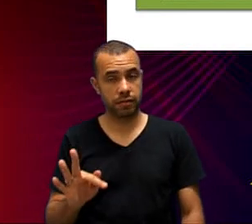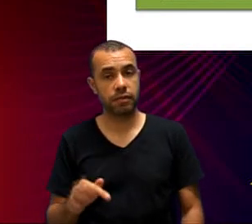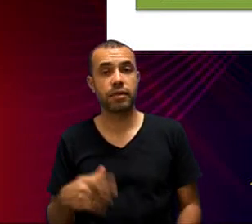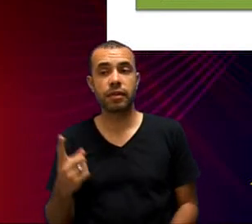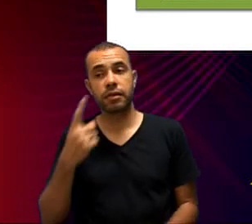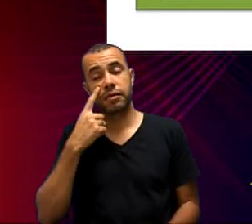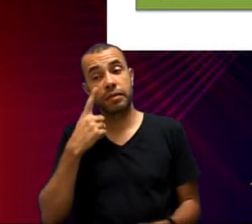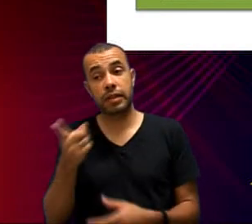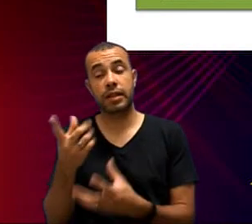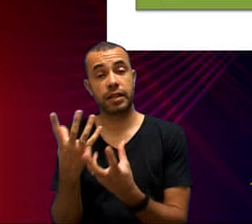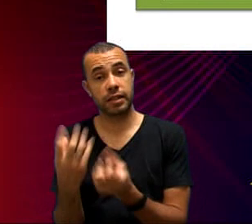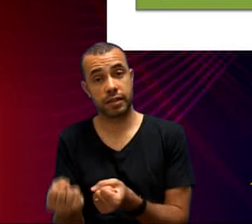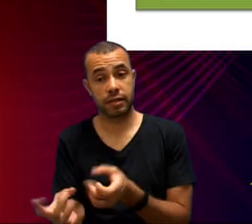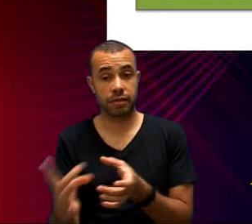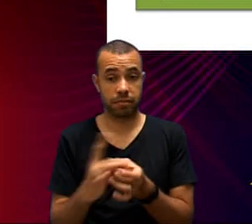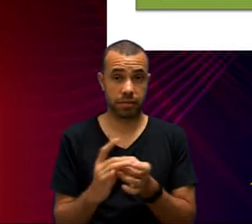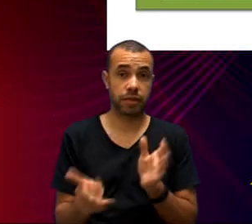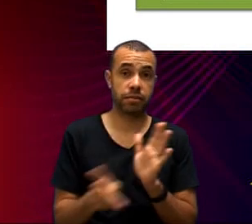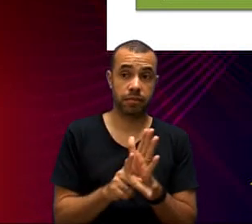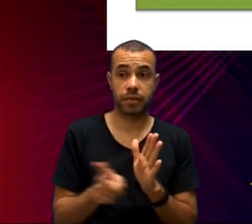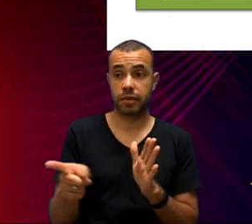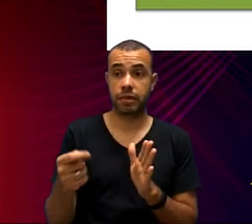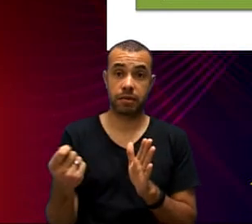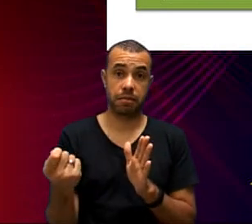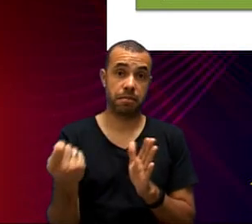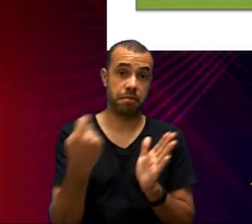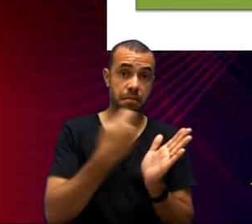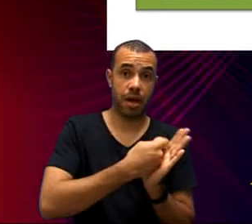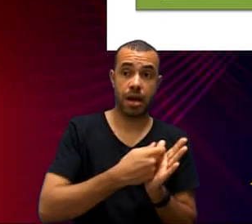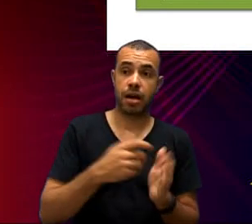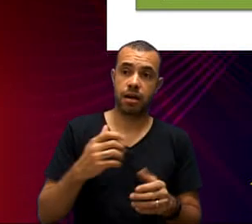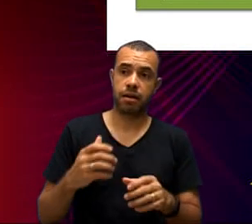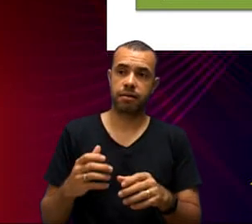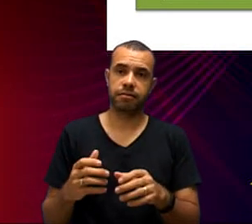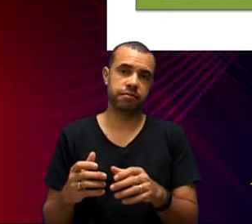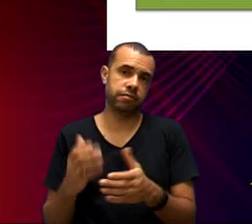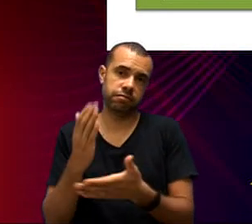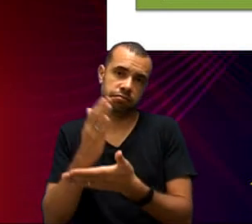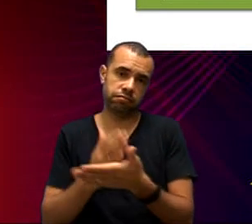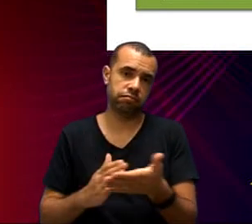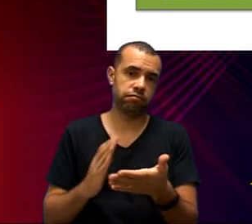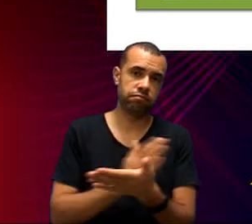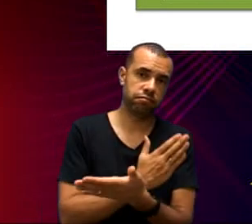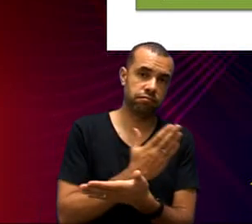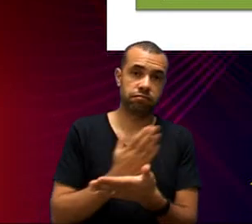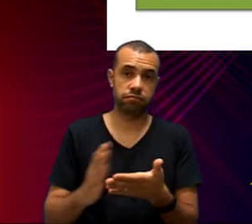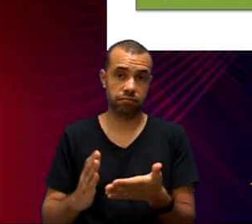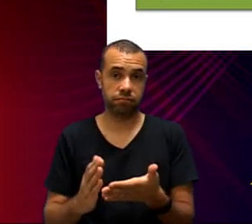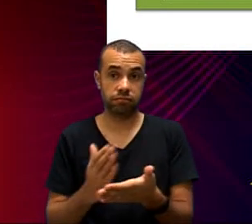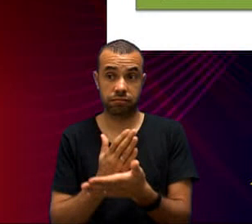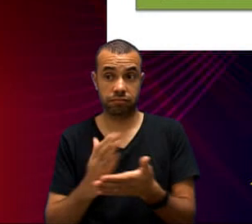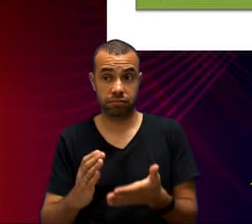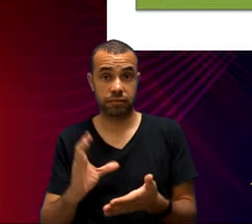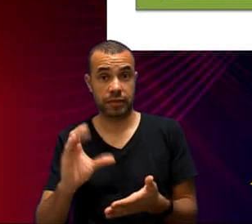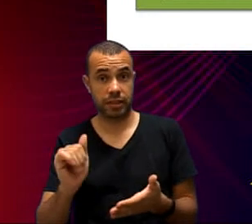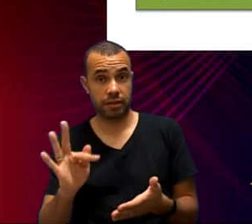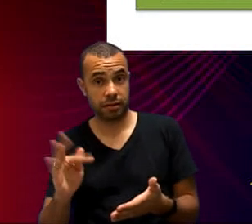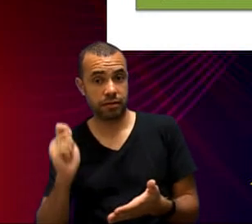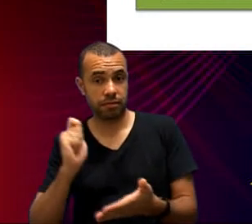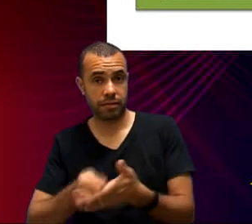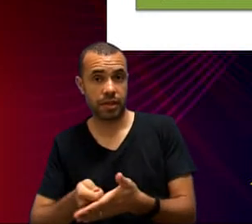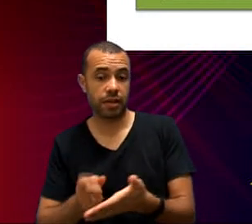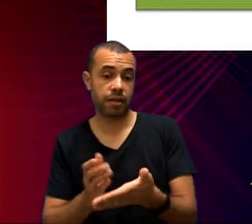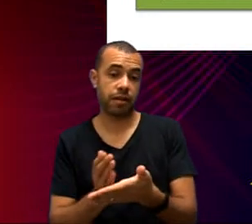aceite participar desse projeto, financiando a parte dela, que isso é metade, e metade é a prefeitura, com o que nós já temos de